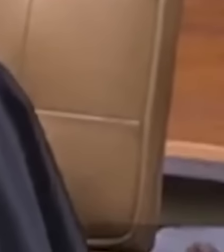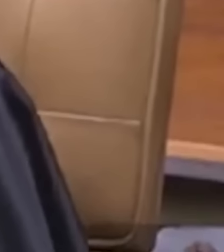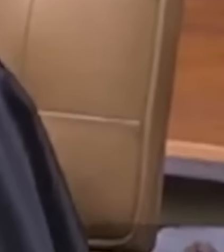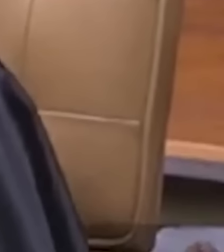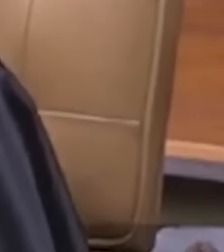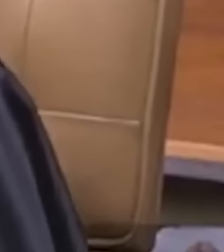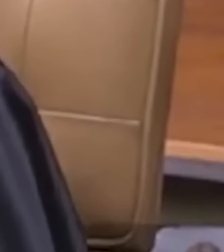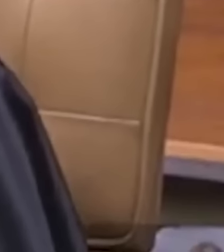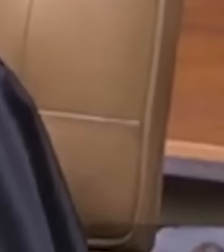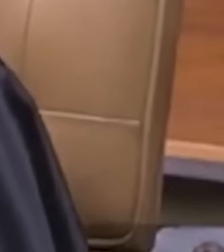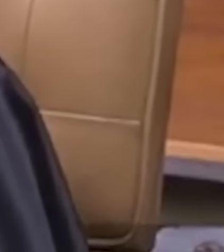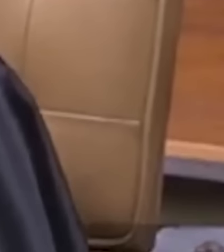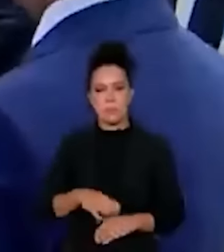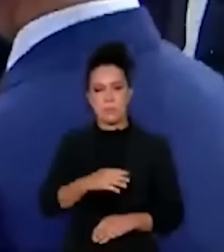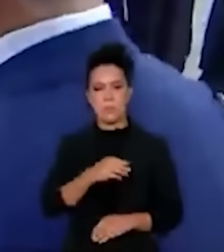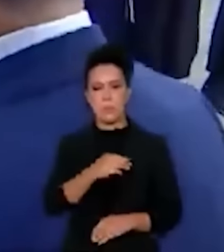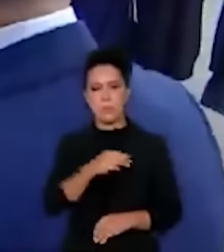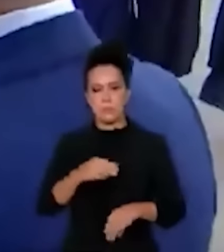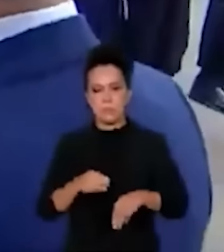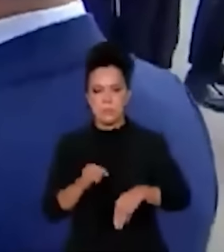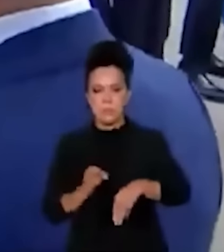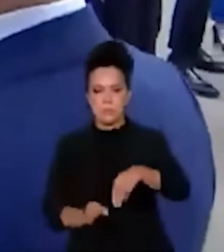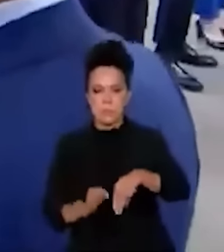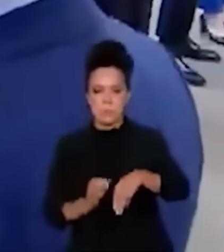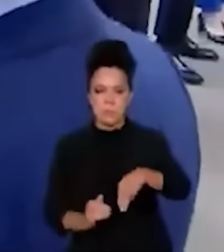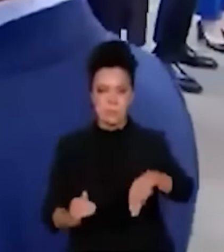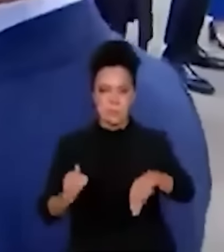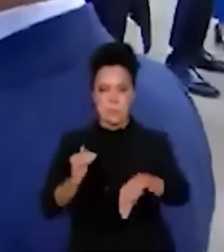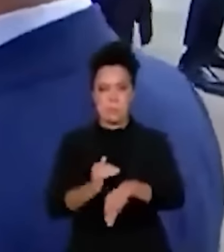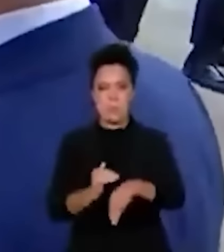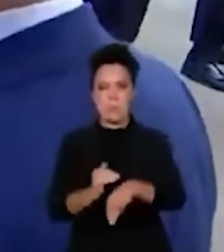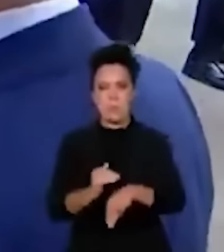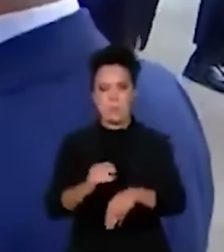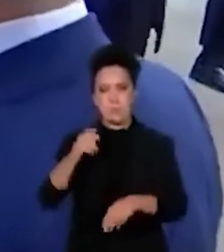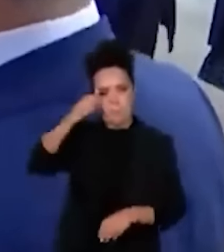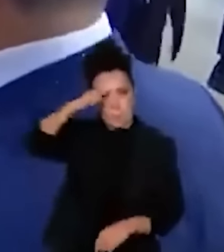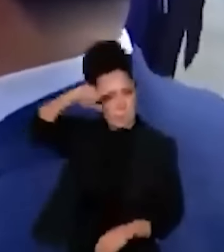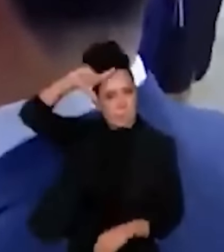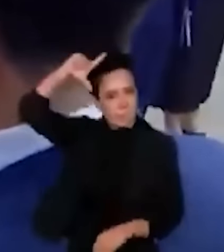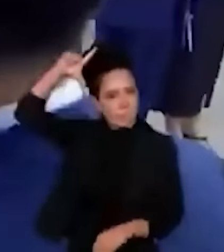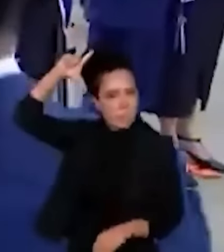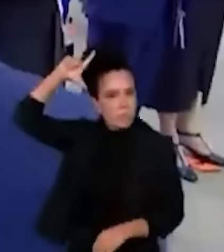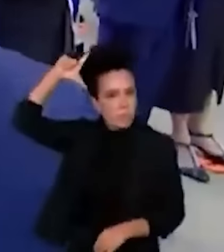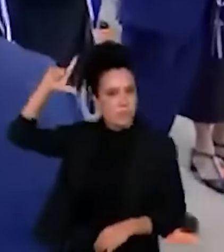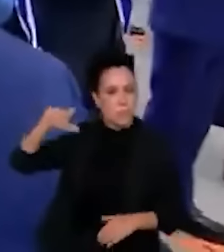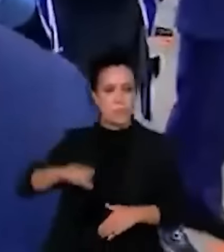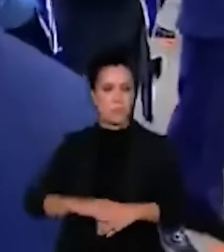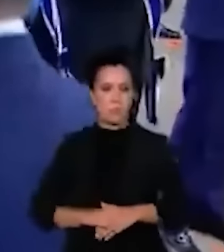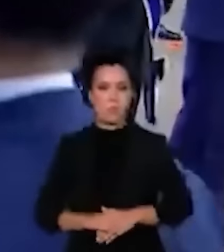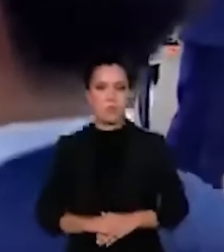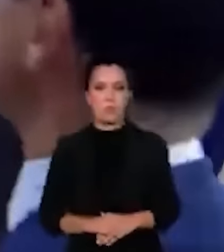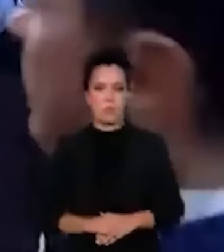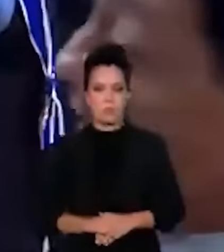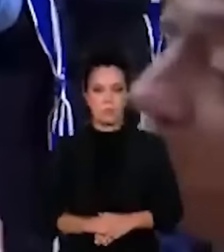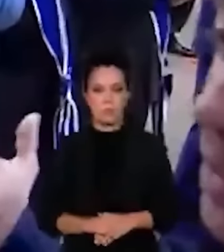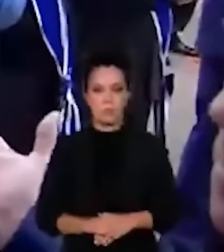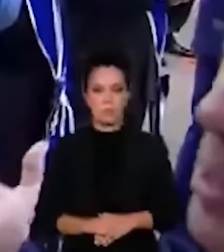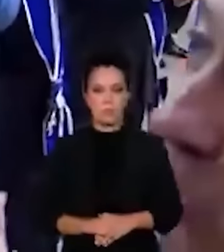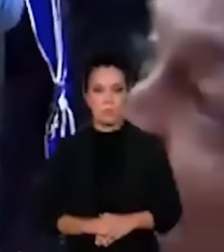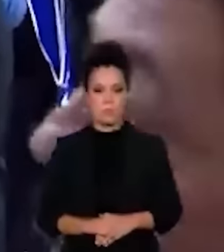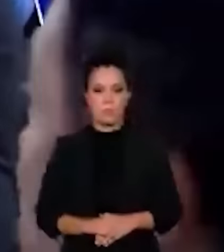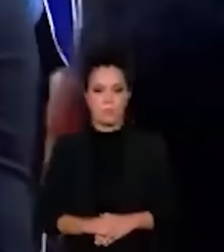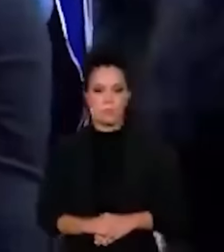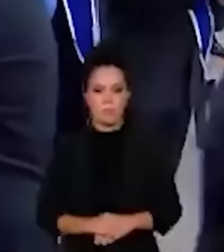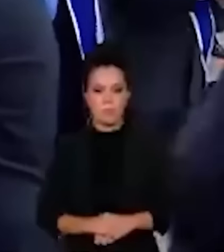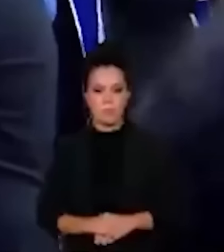demolir toda essa conversa Eis o Brasil Por sua conta colocado entre os parias do mundo os